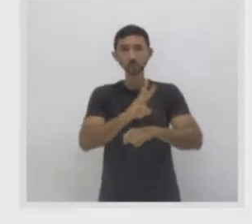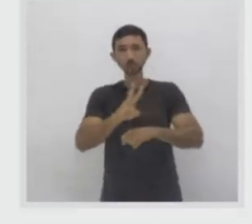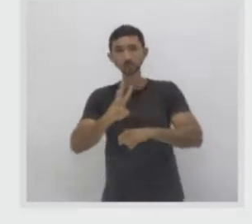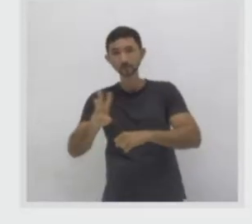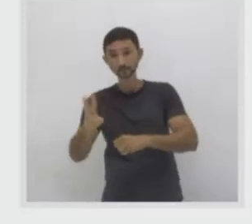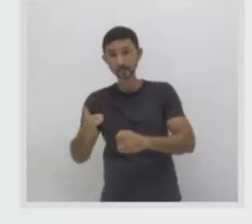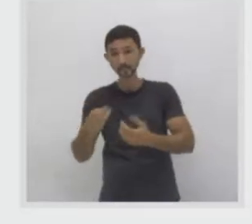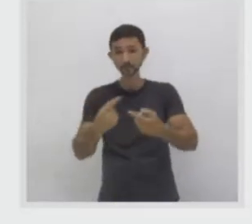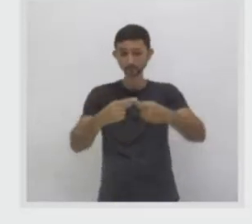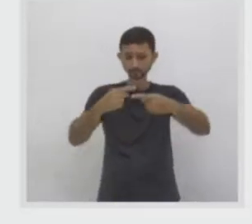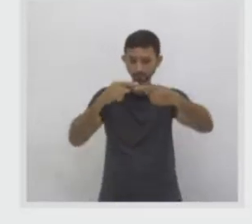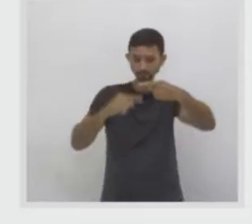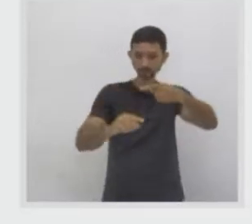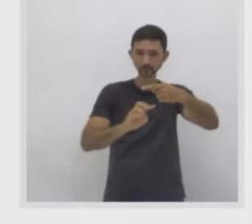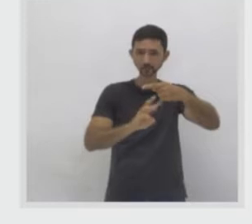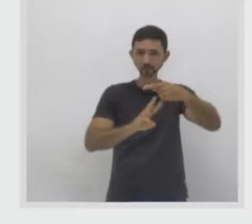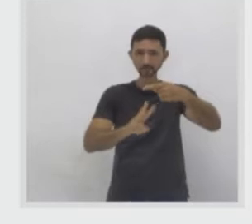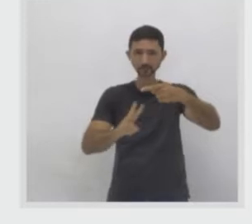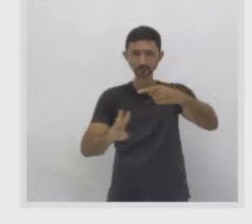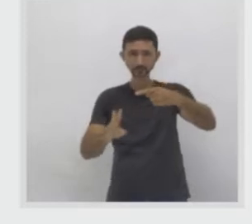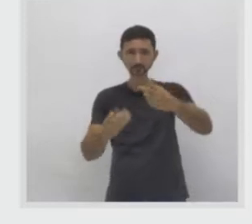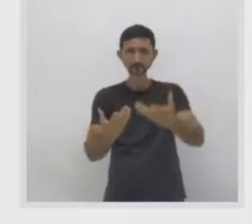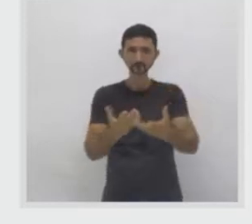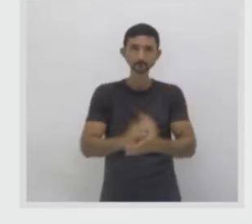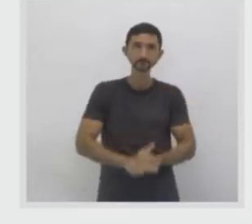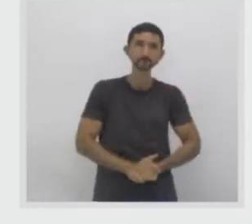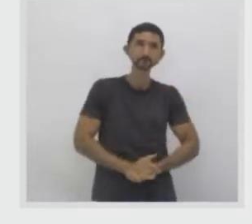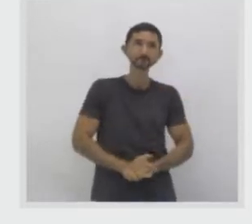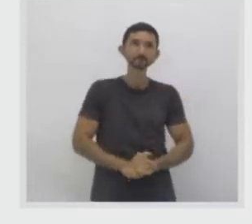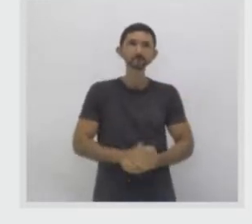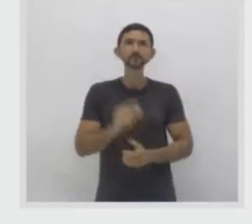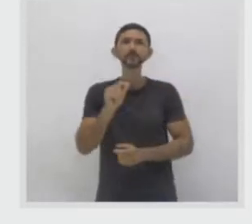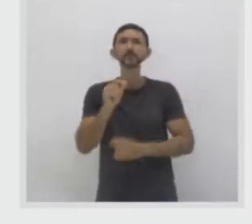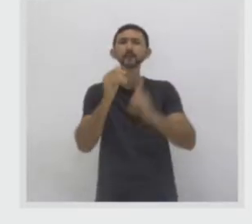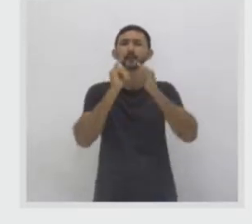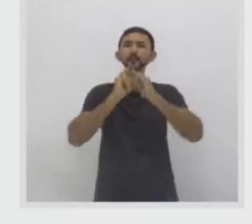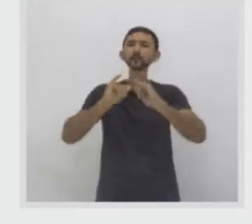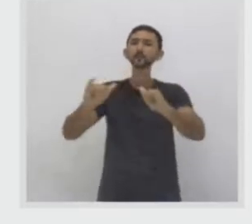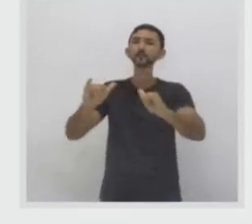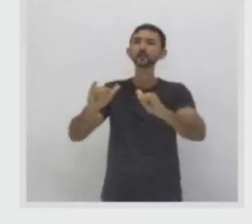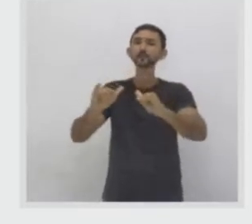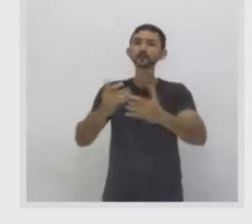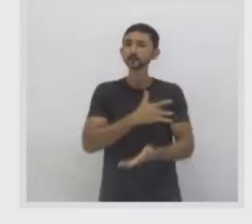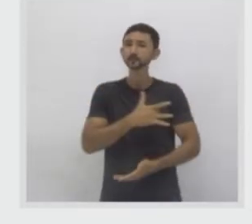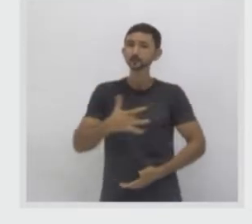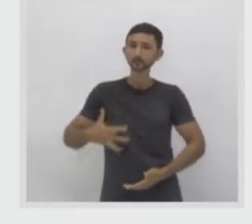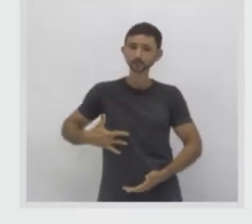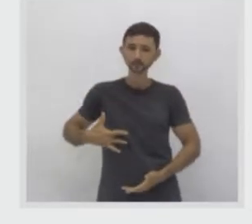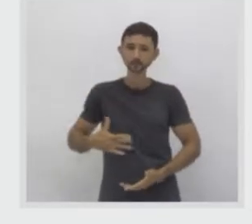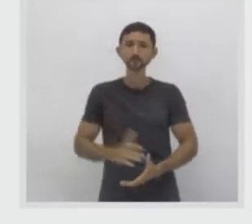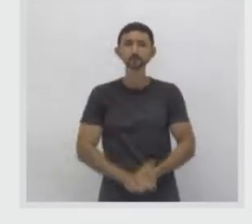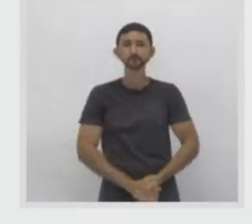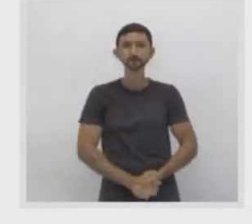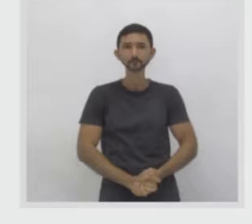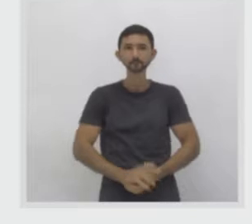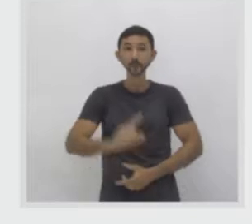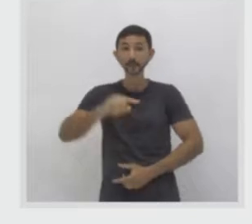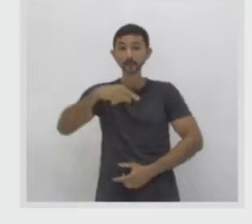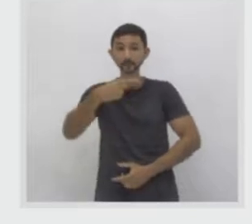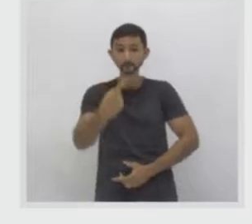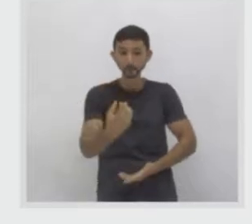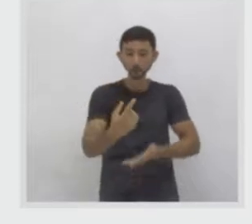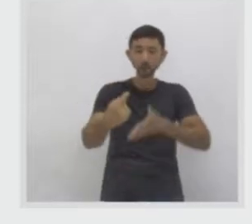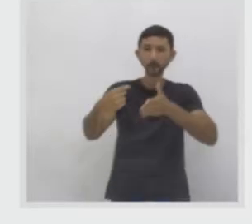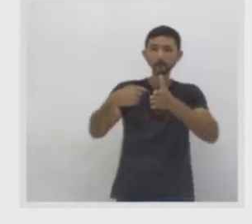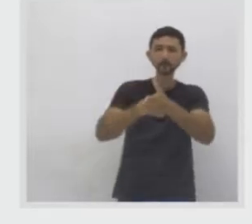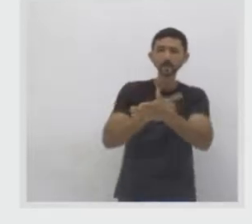facebook.com/Ministério da Saúde. Então, quem é que é o anunciante? É o Ministério da Saúde. Logo depois, nós vamos se